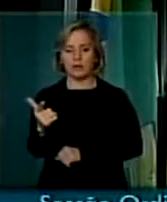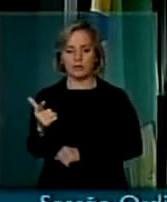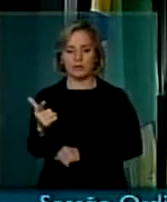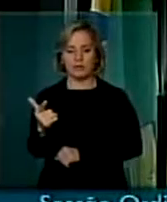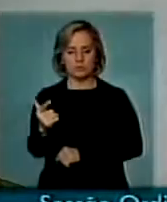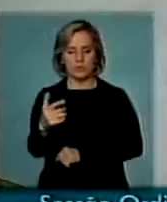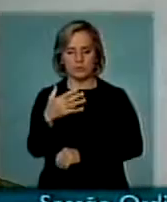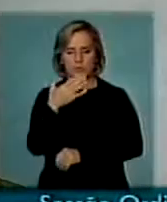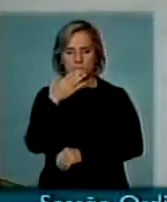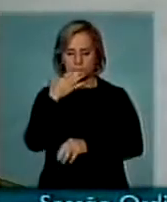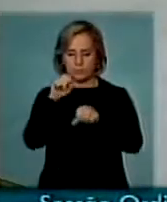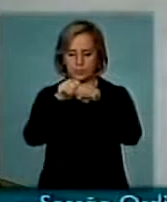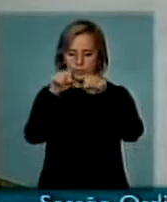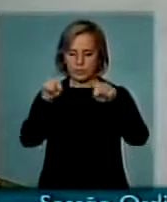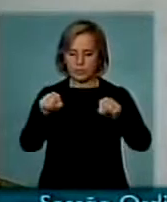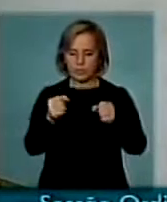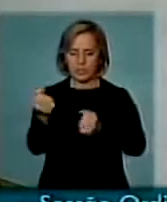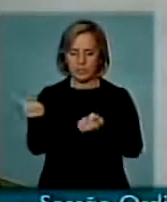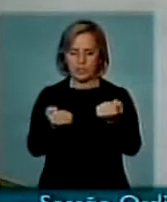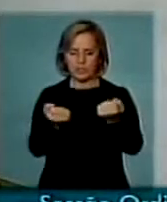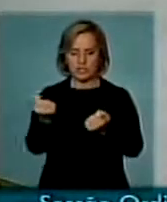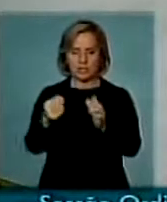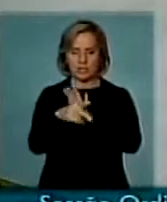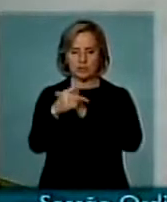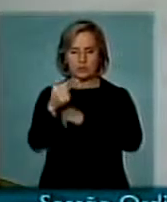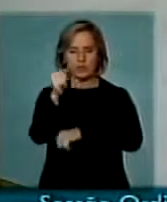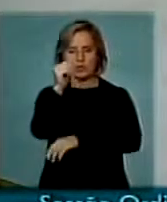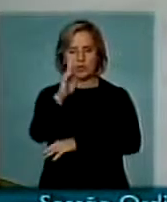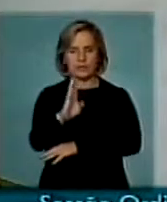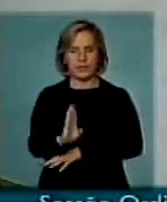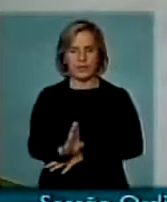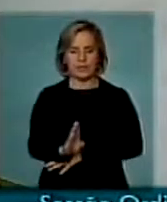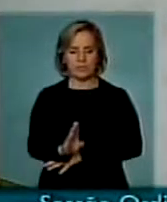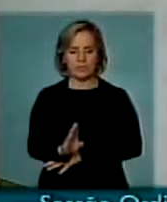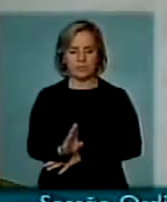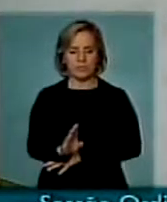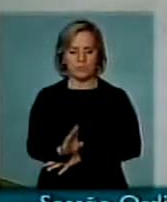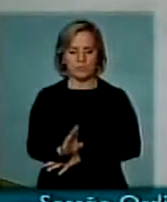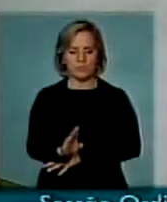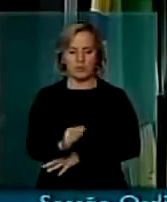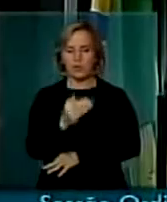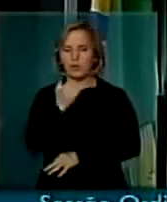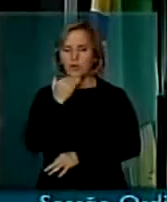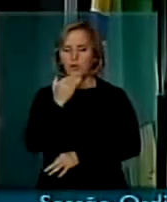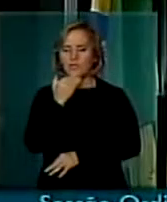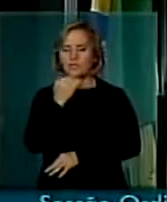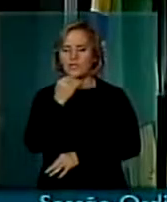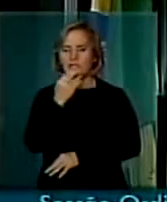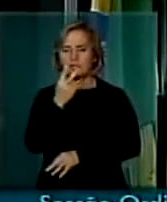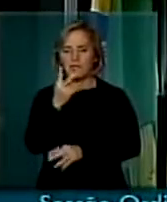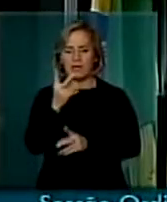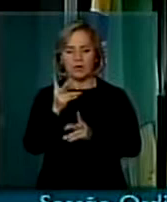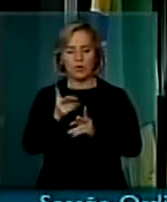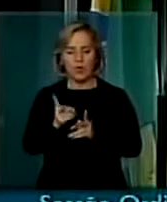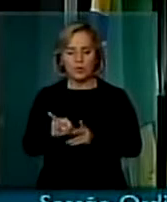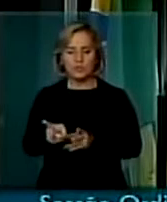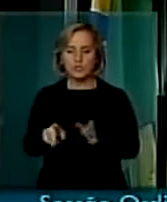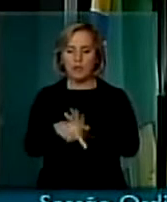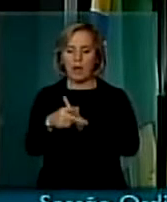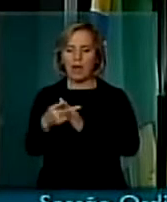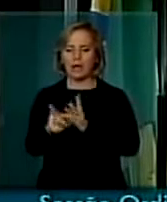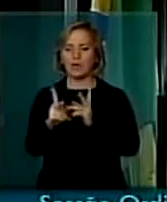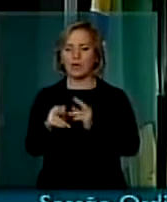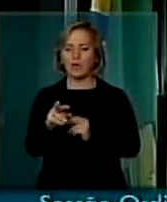transportes brasileiro, não podemos ficar somente com essa cultura de rodovia. Eu, quando falo